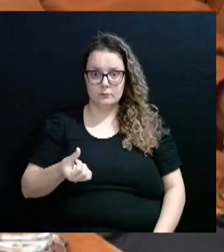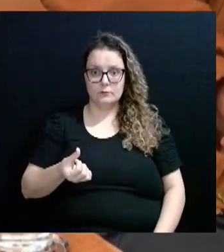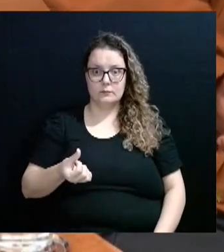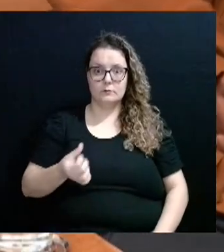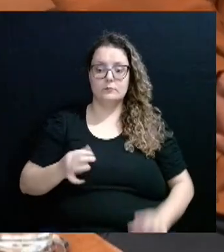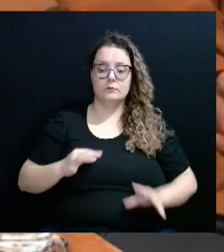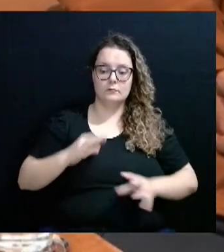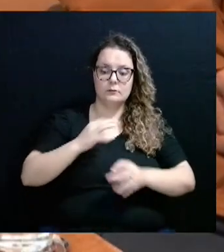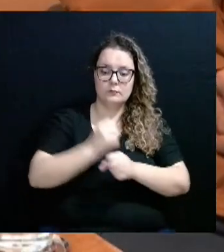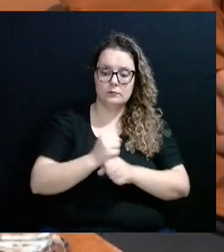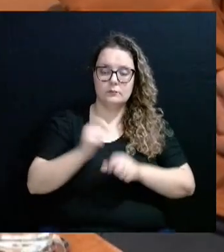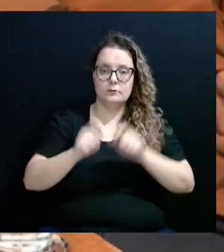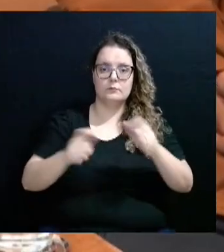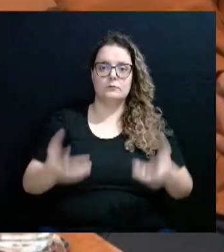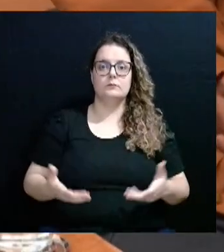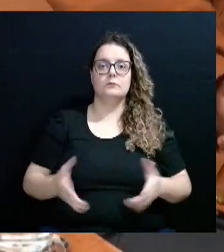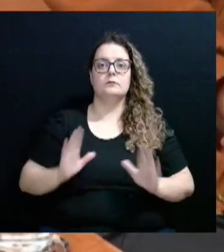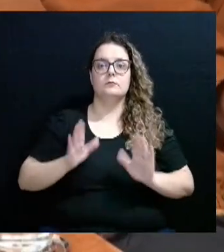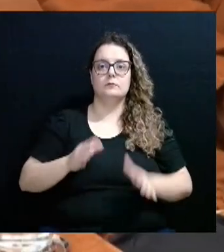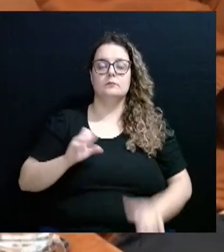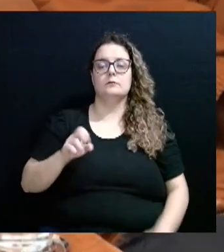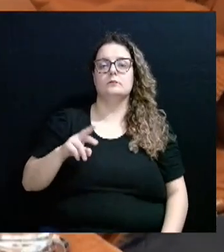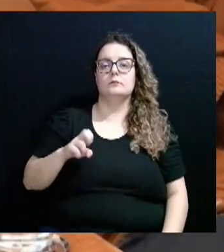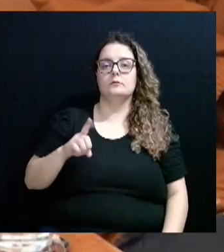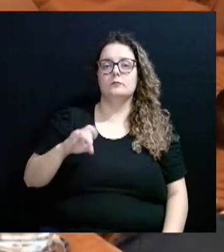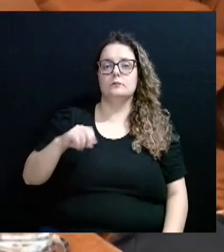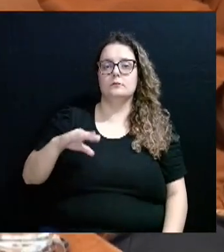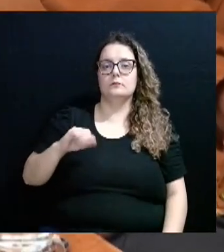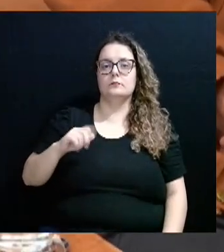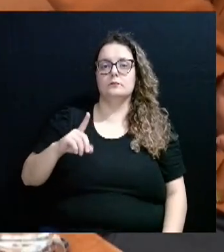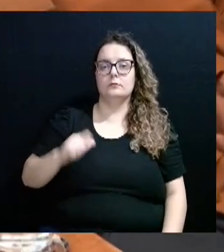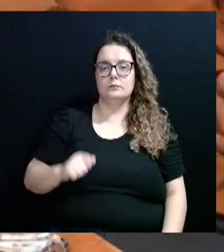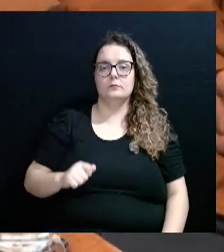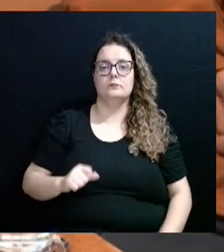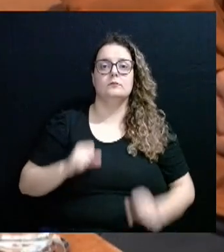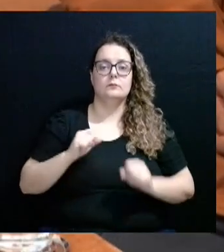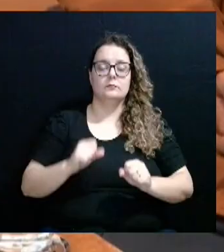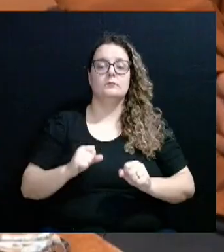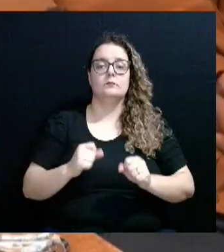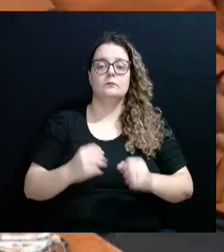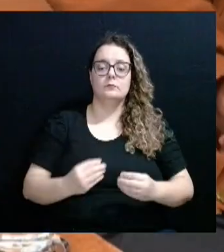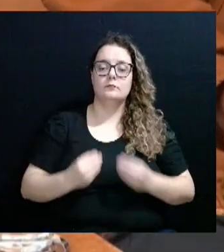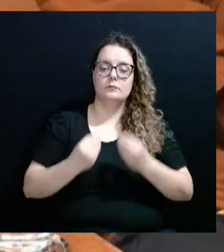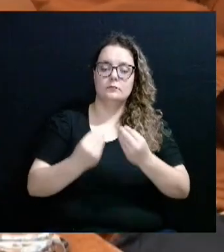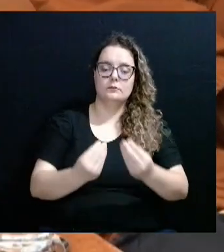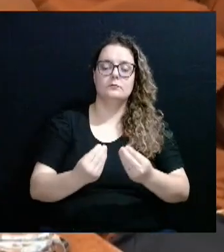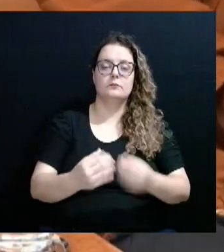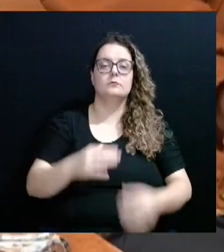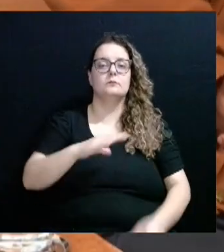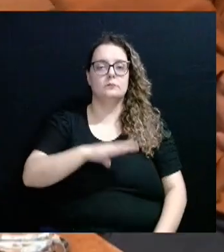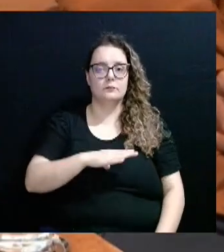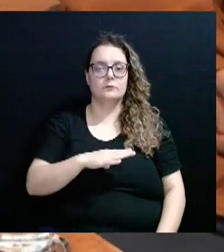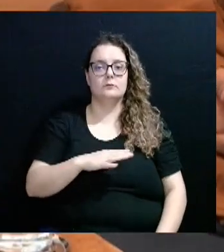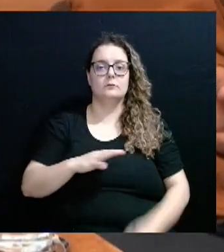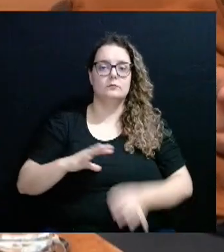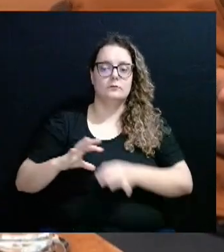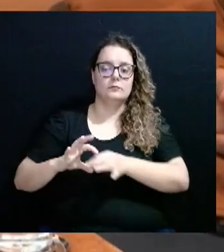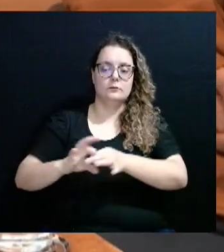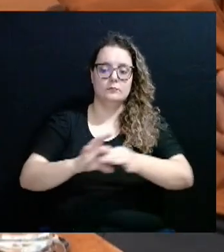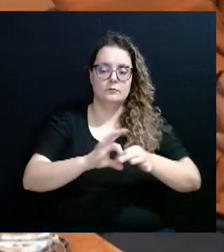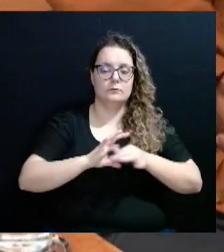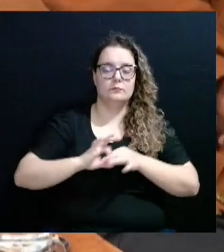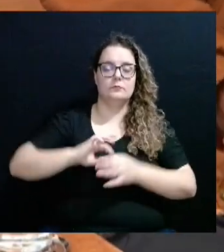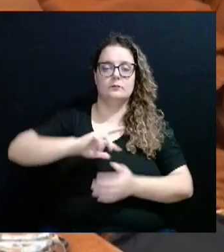já credenciada possa presentear a cidade com um circuito de hip-hop pensado num